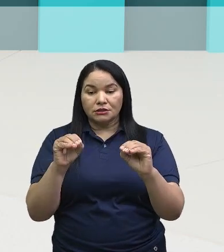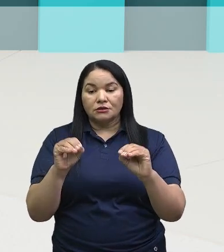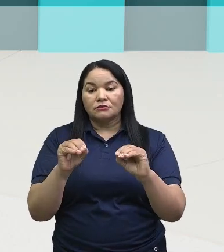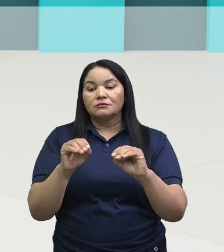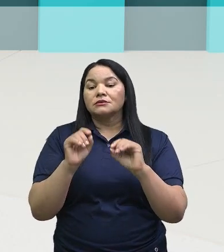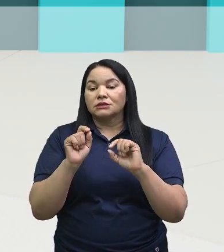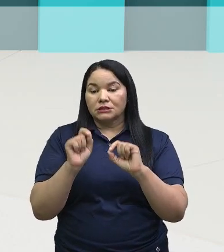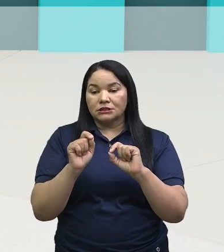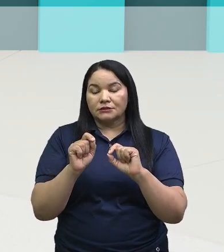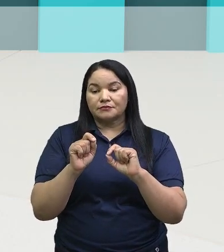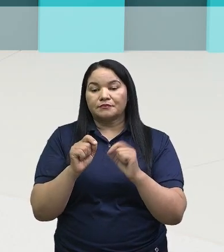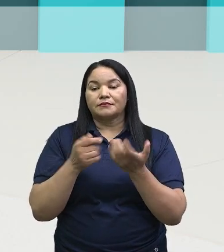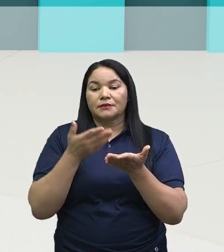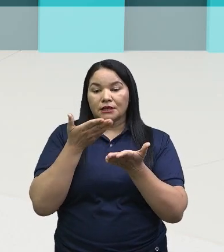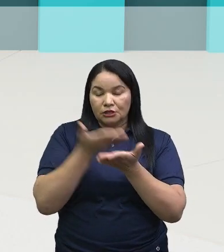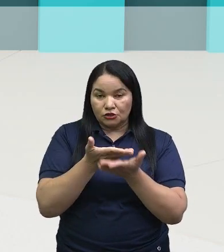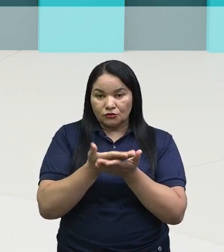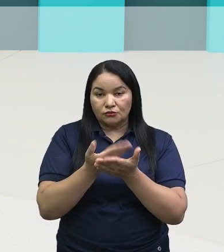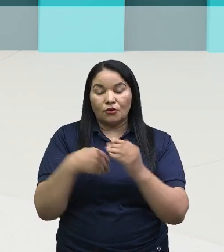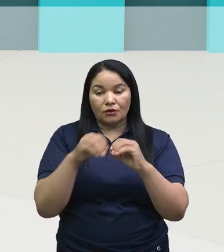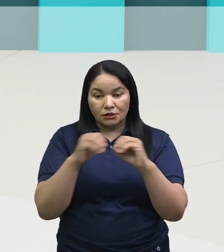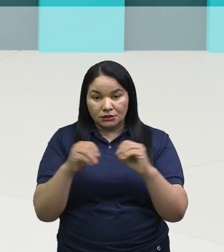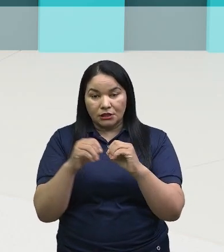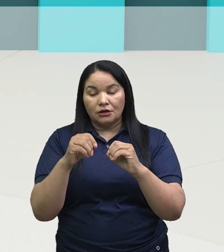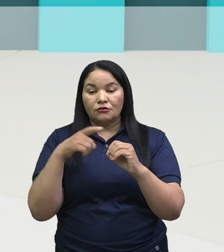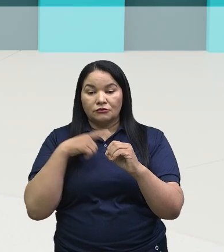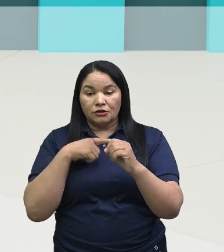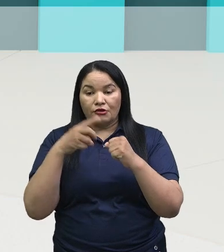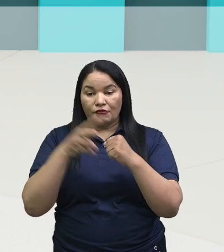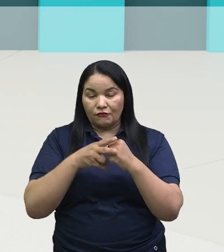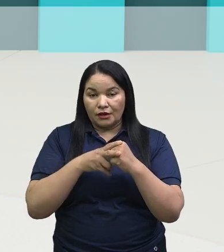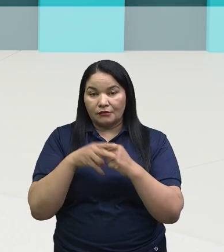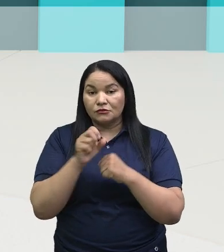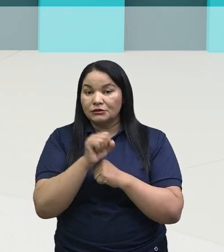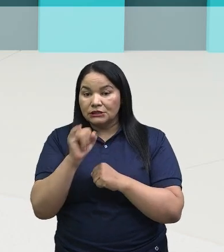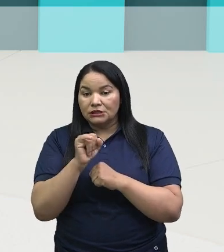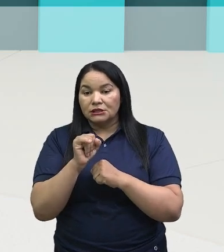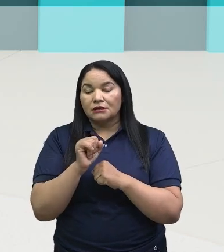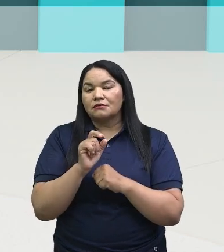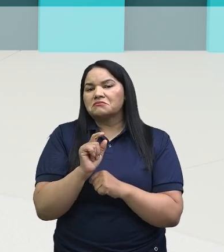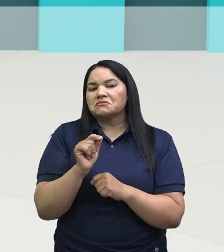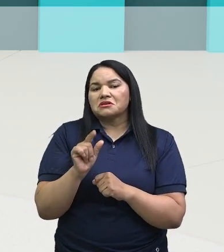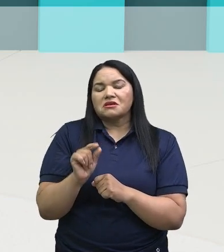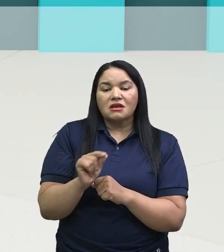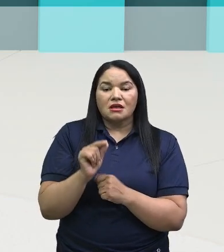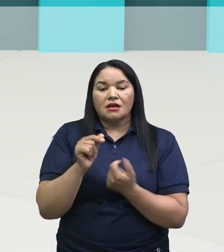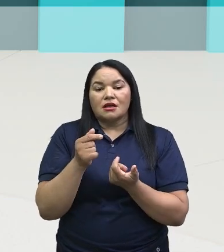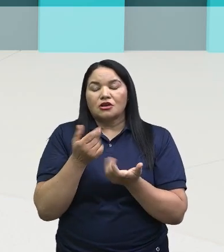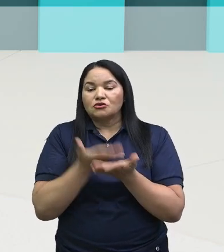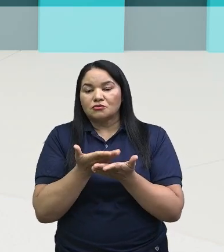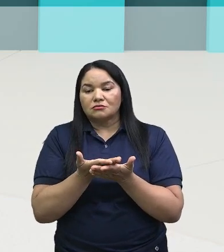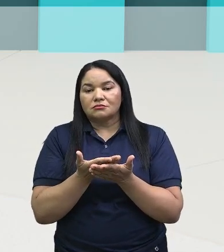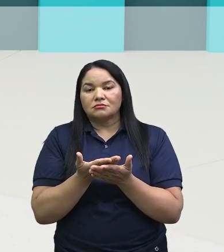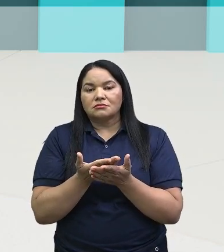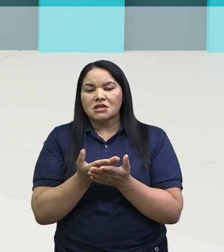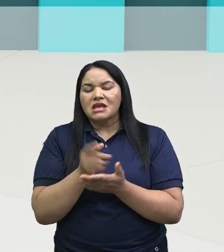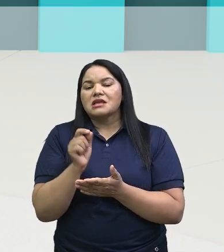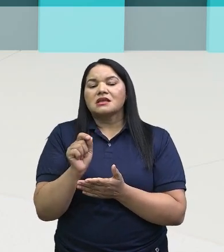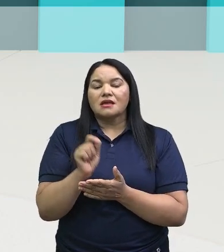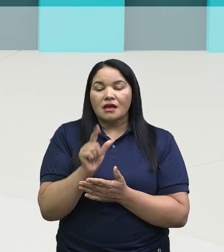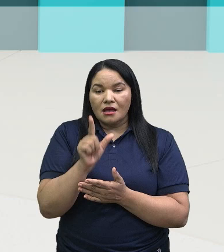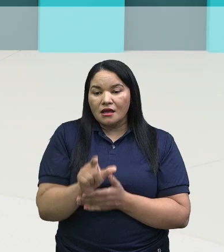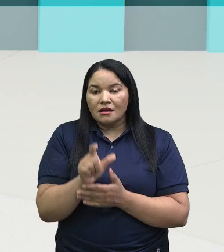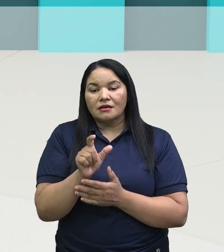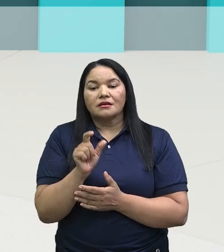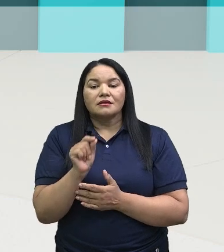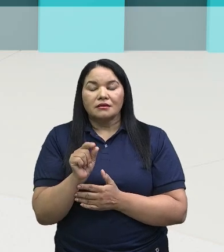estudam. De fato, é uma oração, porque apresenta um verbo. Se eu chego aqui e falo que estudam, você vai ficar assim, que estudam o quê, professora?